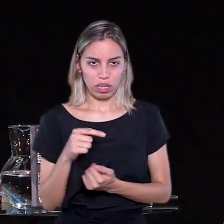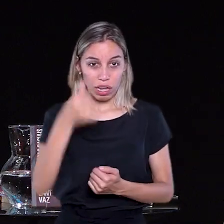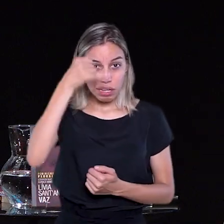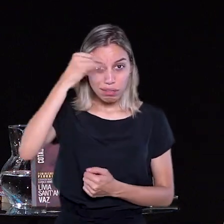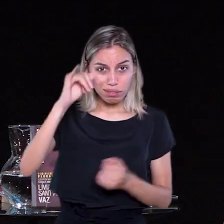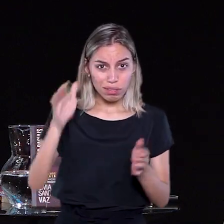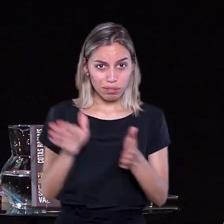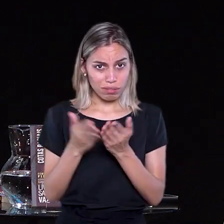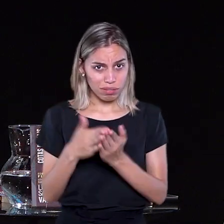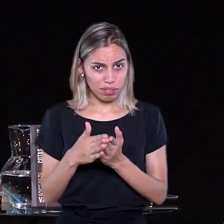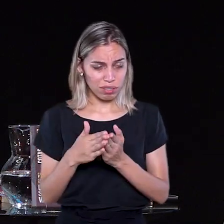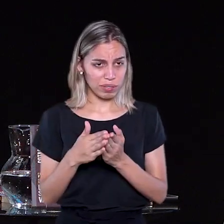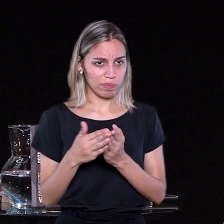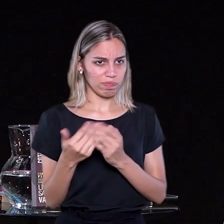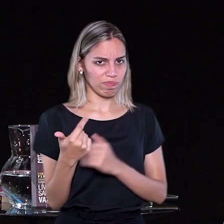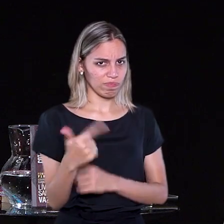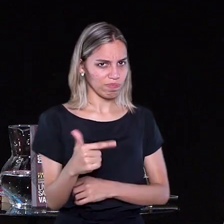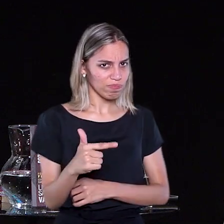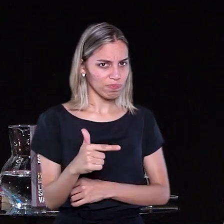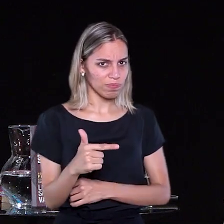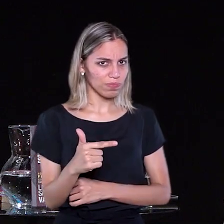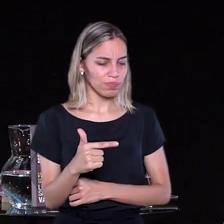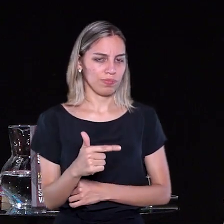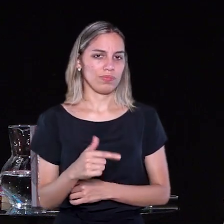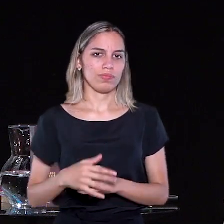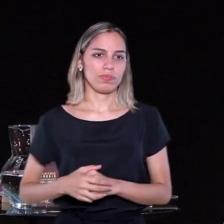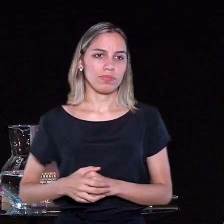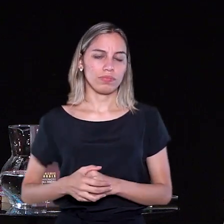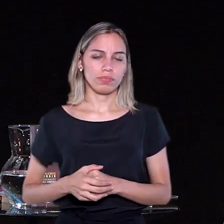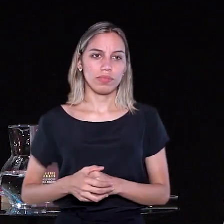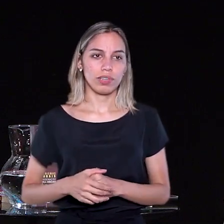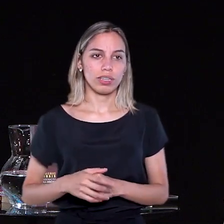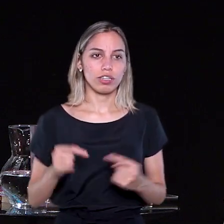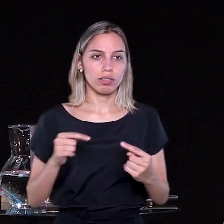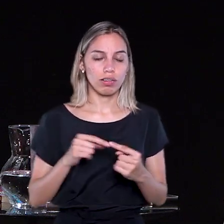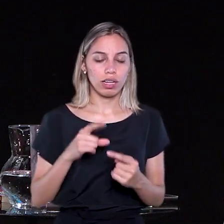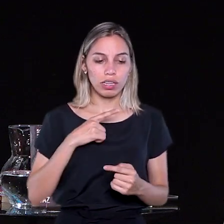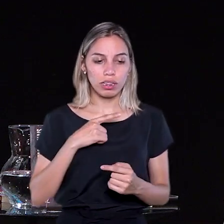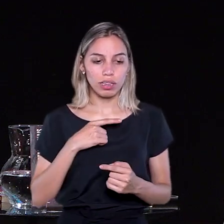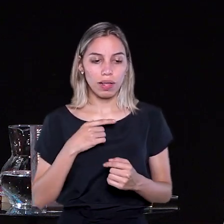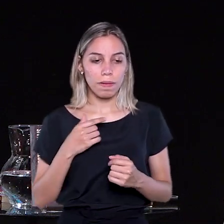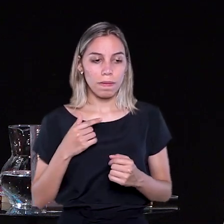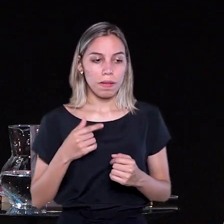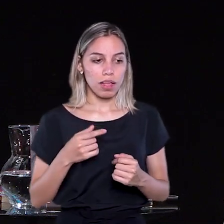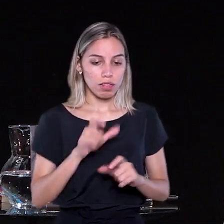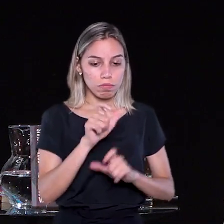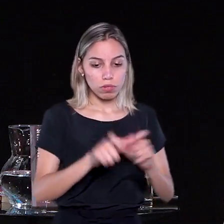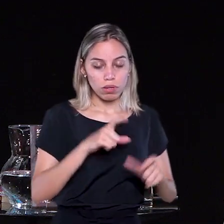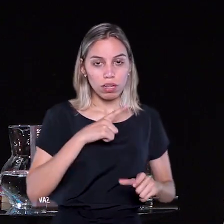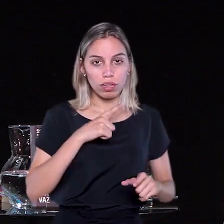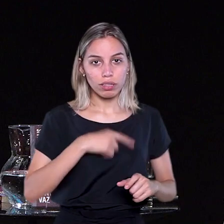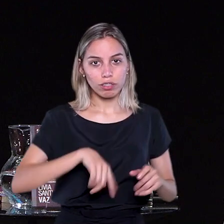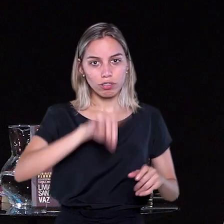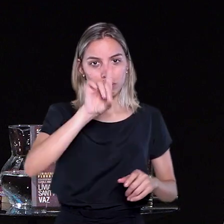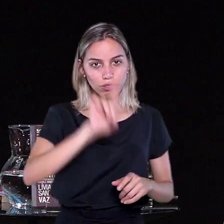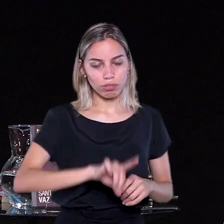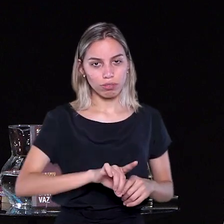pobreza é reforma agrária, para que as pessoas tenham a base econômica da terra, e nós não o fizemos